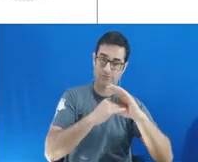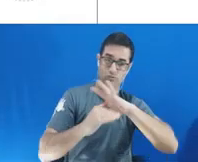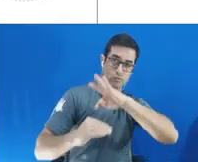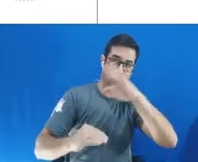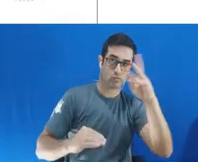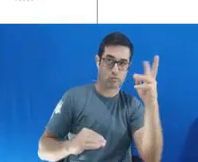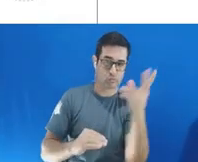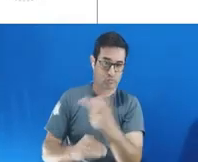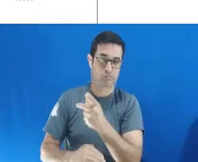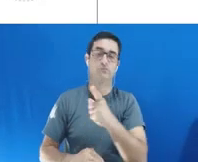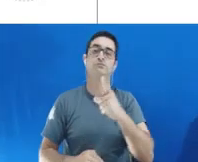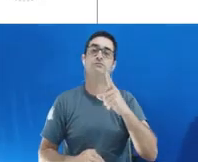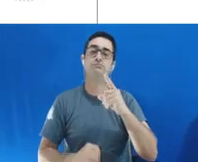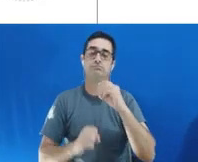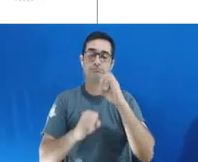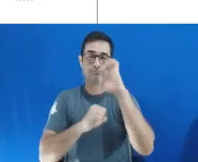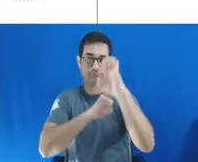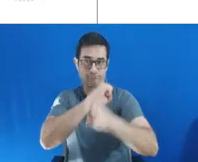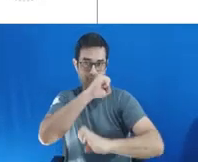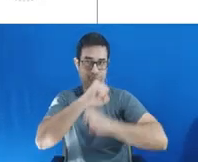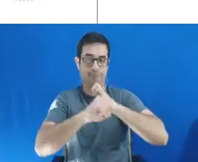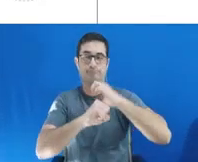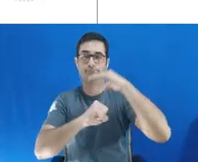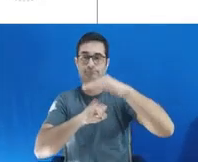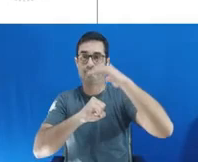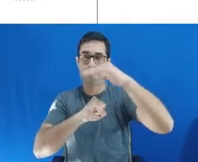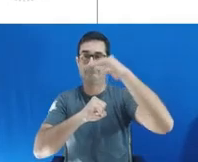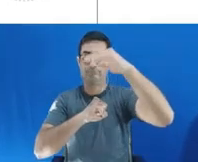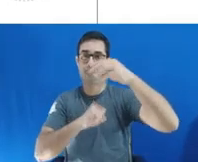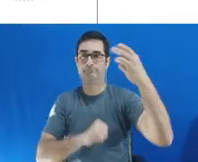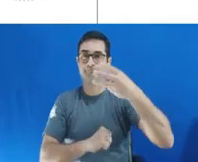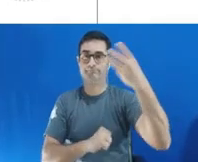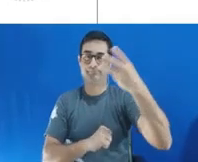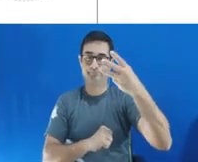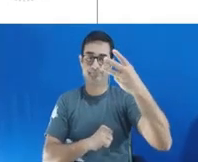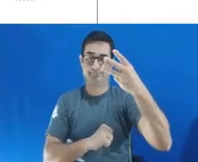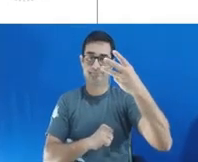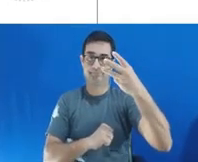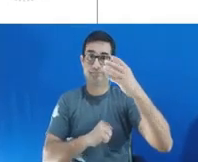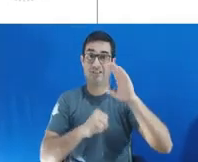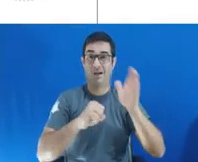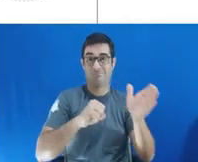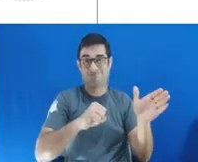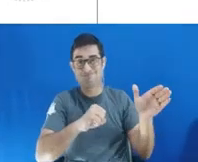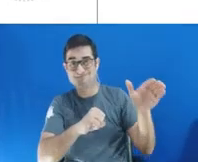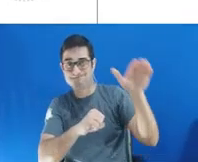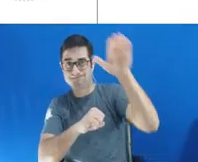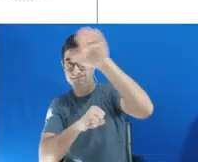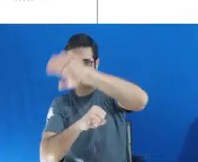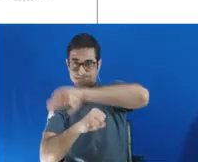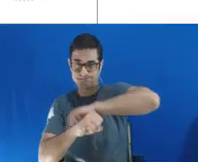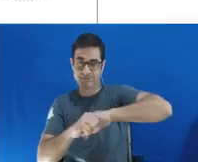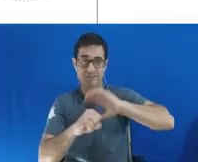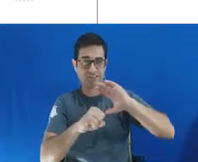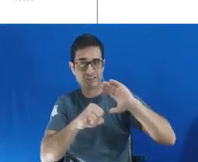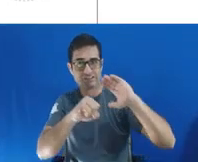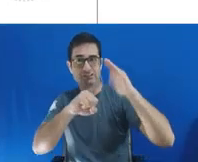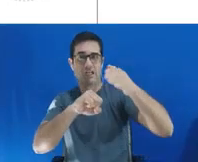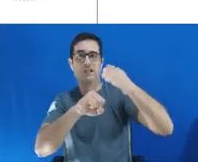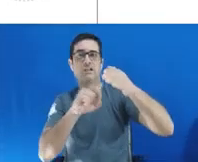elétrons, todos eles com elétrons no terceiro nível. Então, a blindagem para eles, para todos